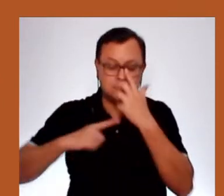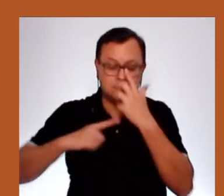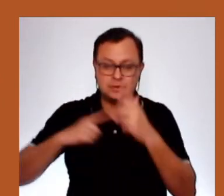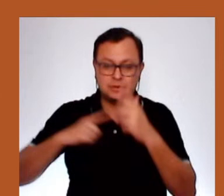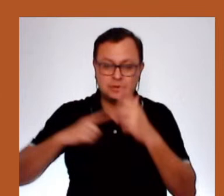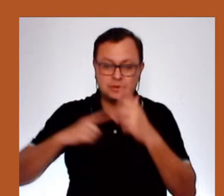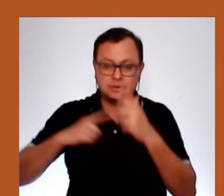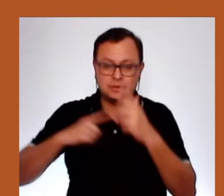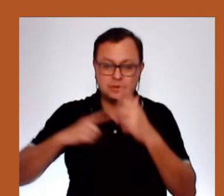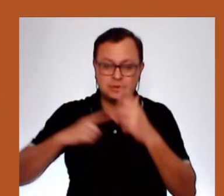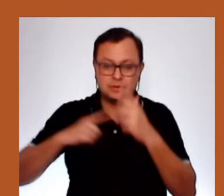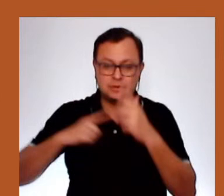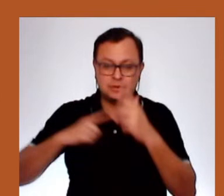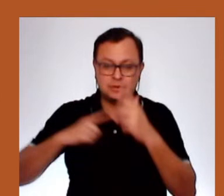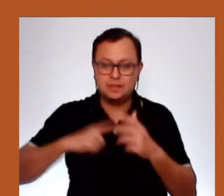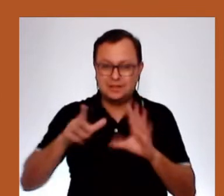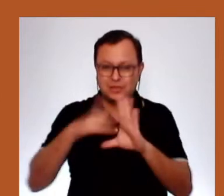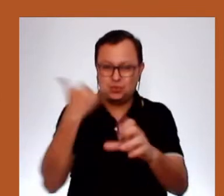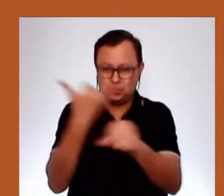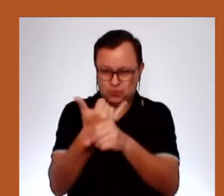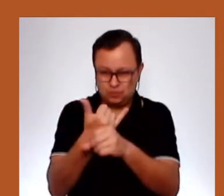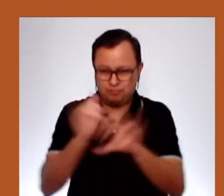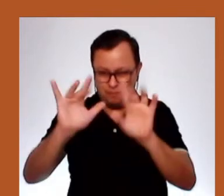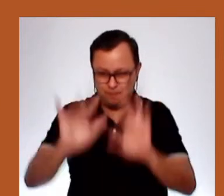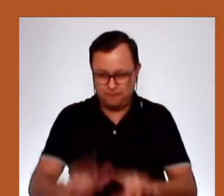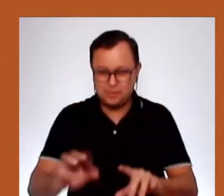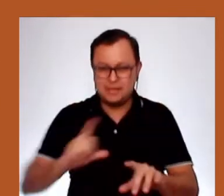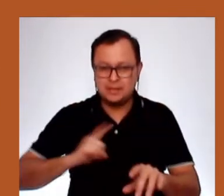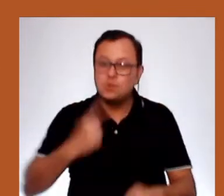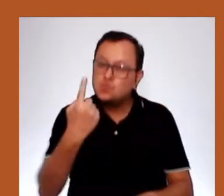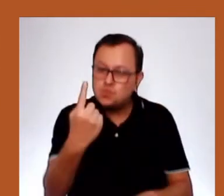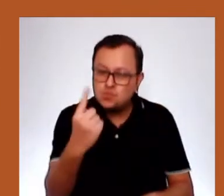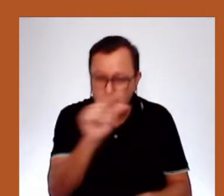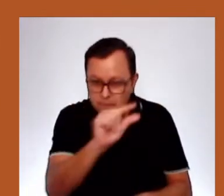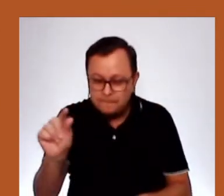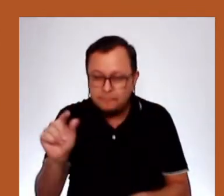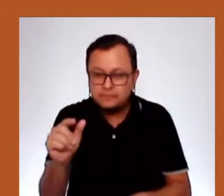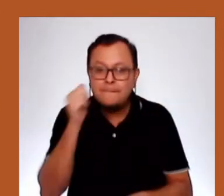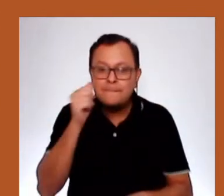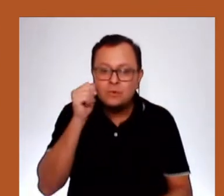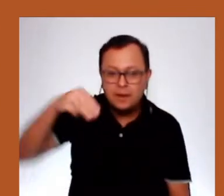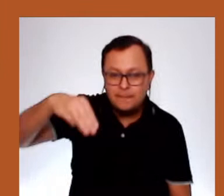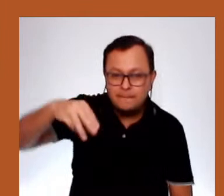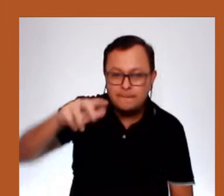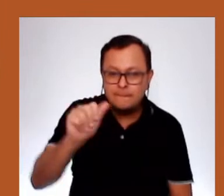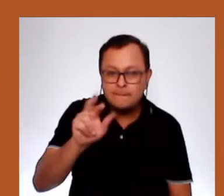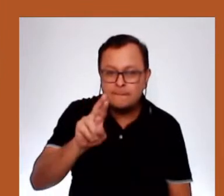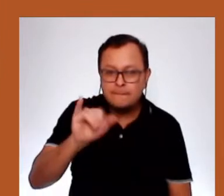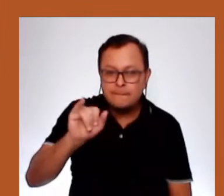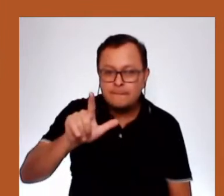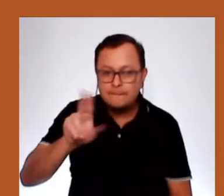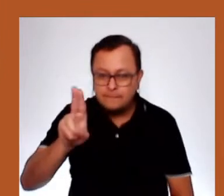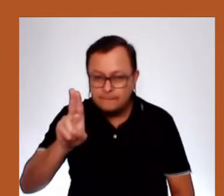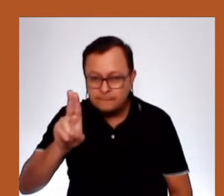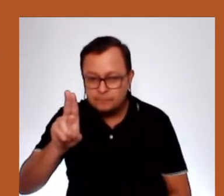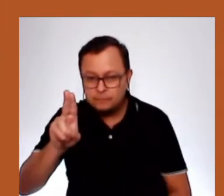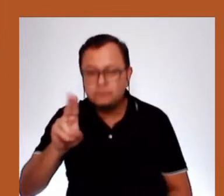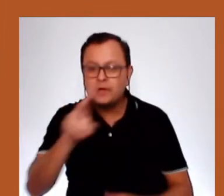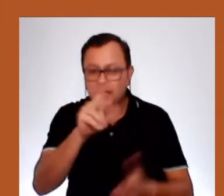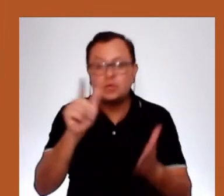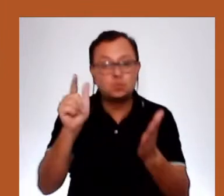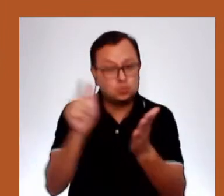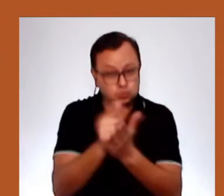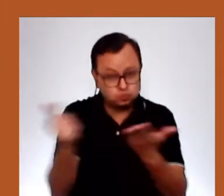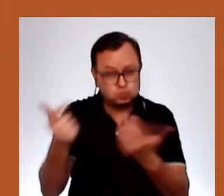muito bem sobre isso. Está aqui acompanhando com a gente a Marilu Cabanhas, que é uma das jornalistas mais premiadas deste país. Eu falo